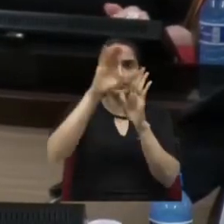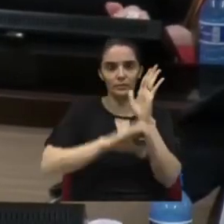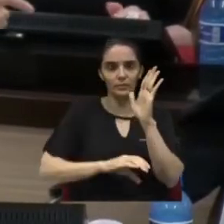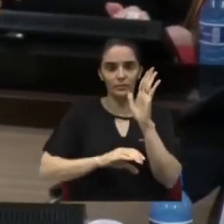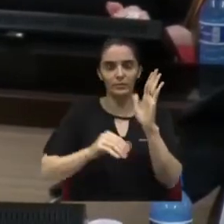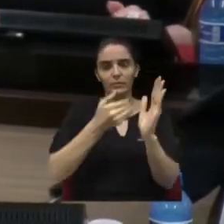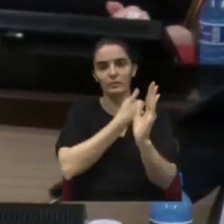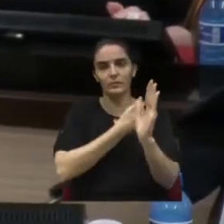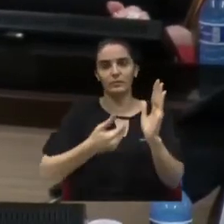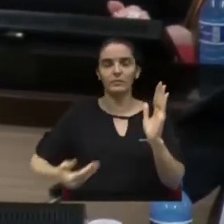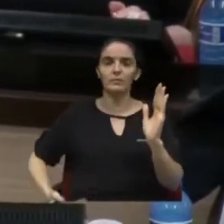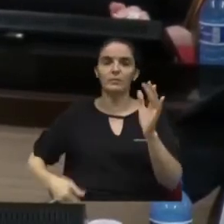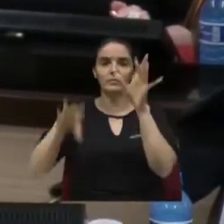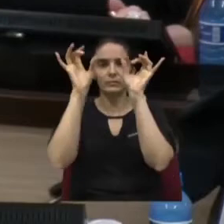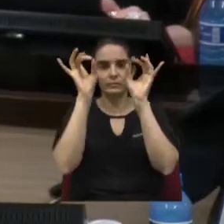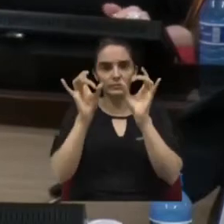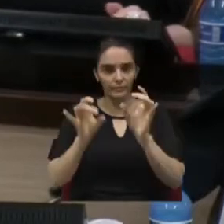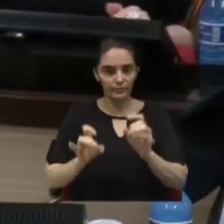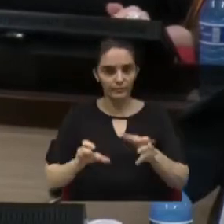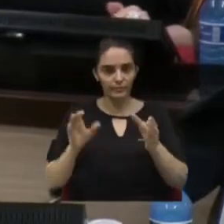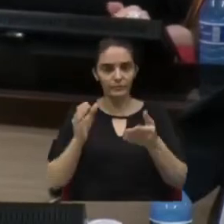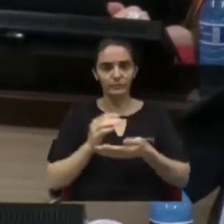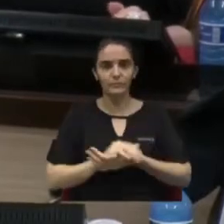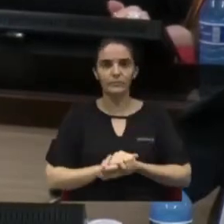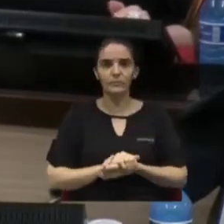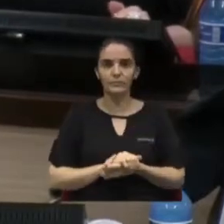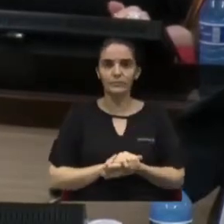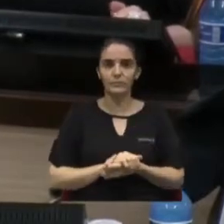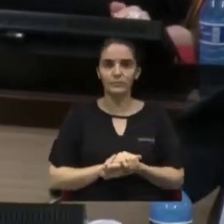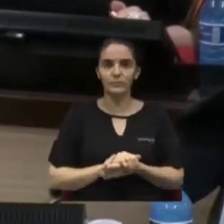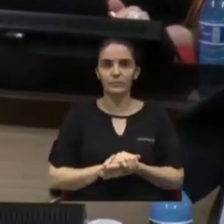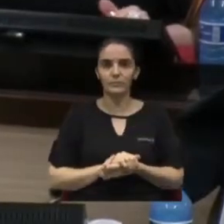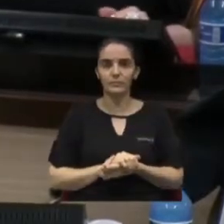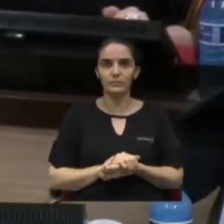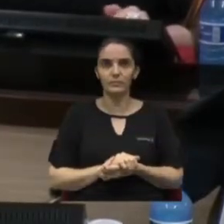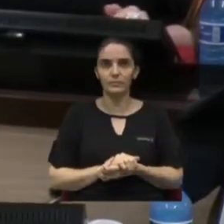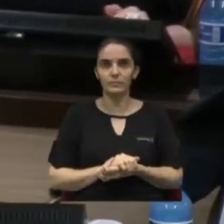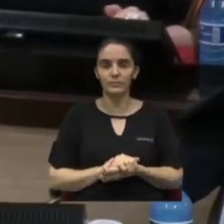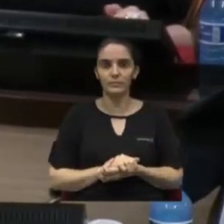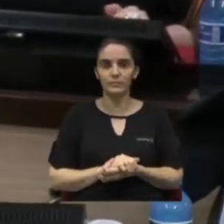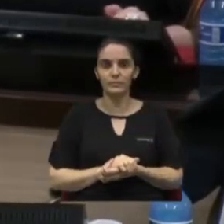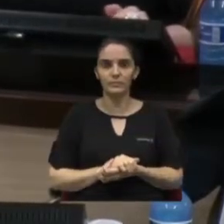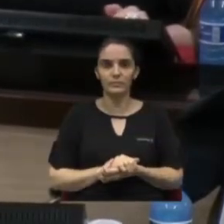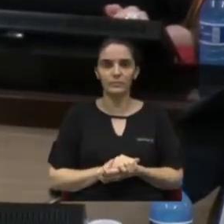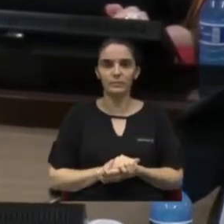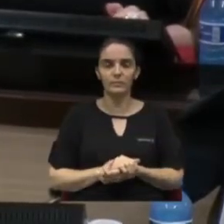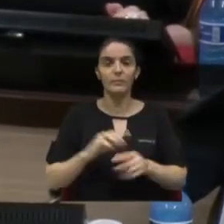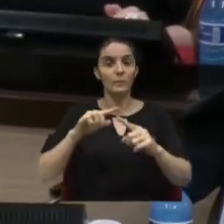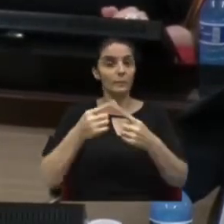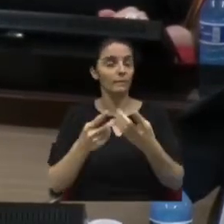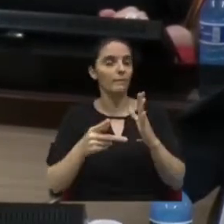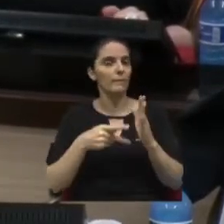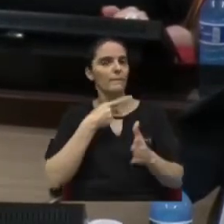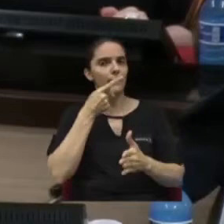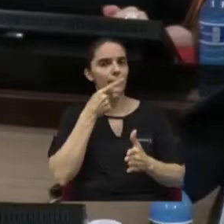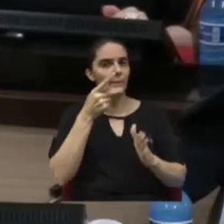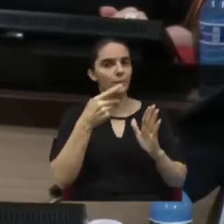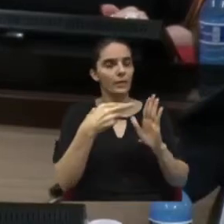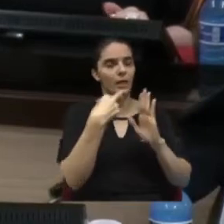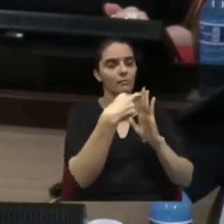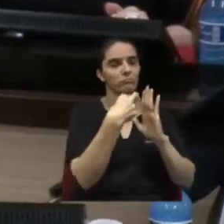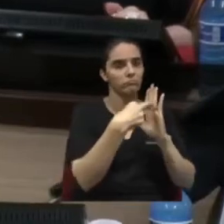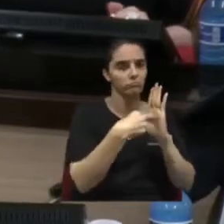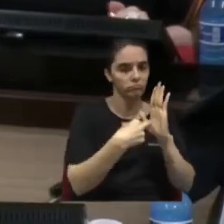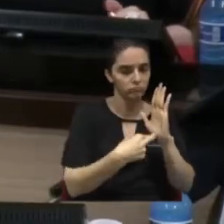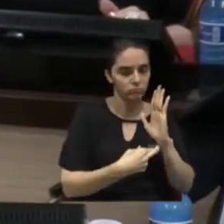do concurso específico que ele mencionou, mas talvez apontar um relatório para o legislativo ou